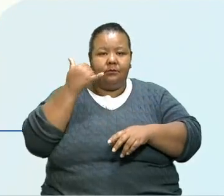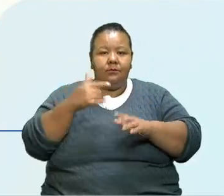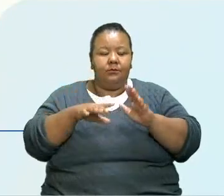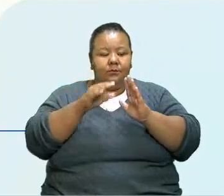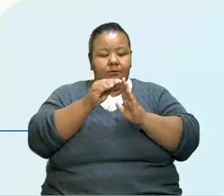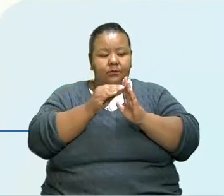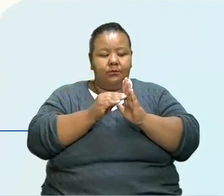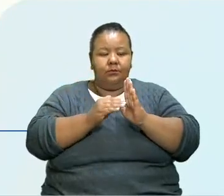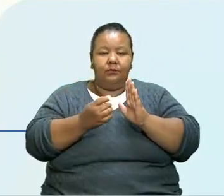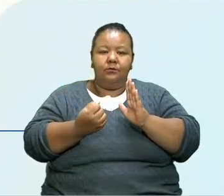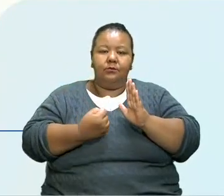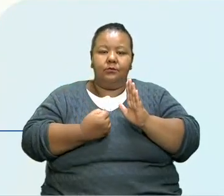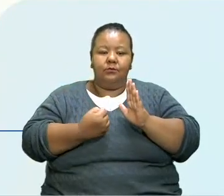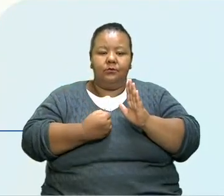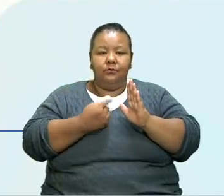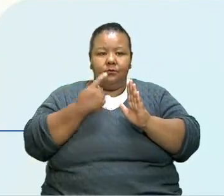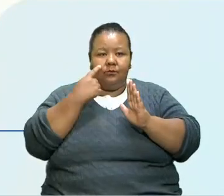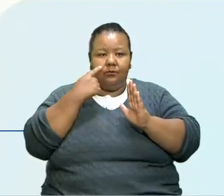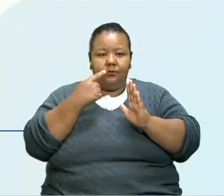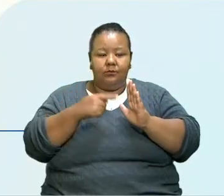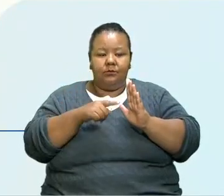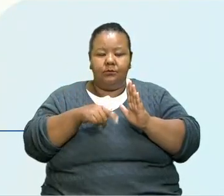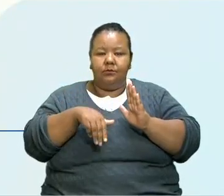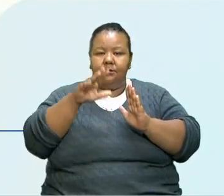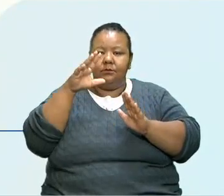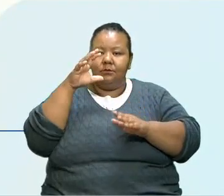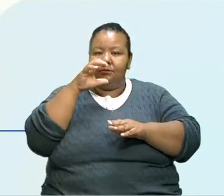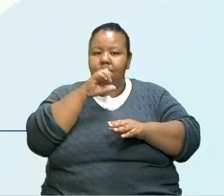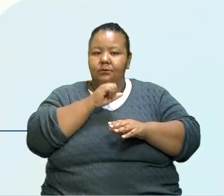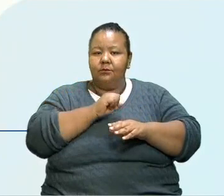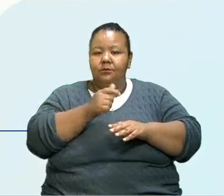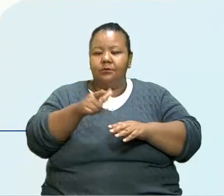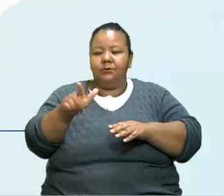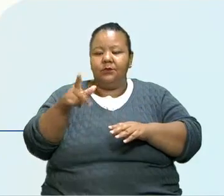registrado seu número ali, você tem que ser atendido muito mais rápido do que